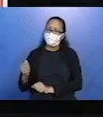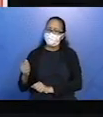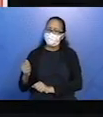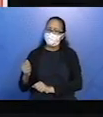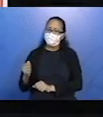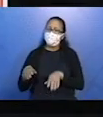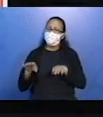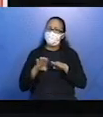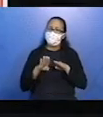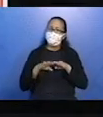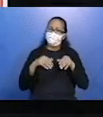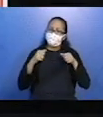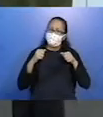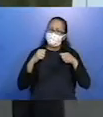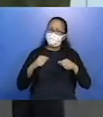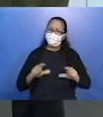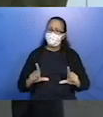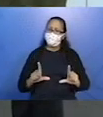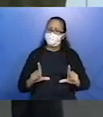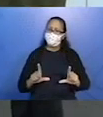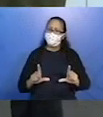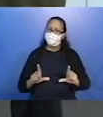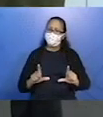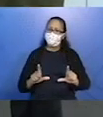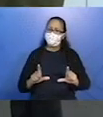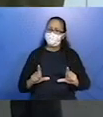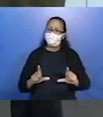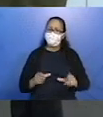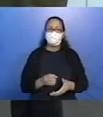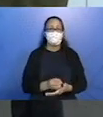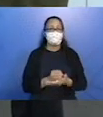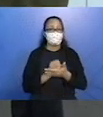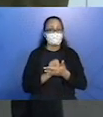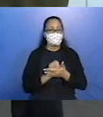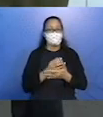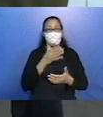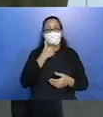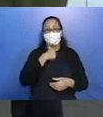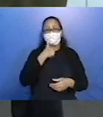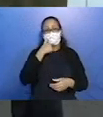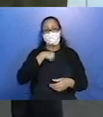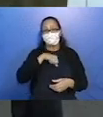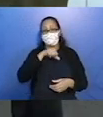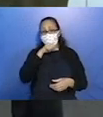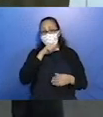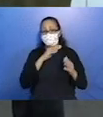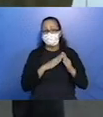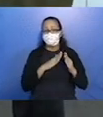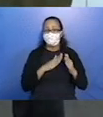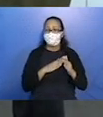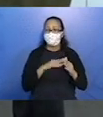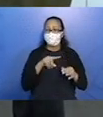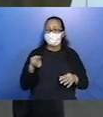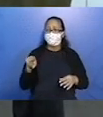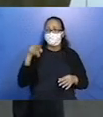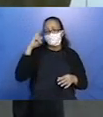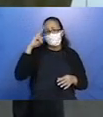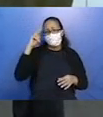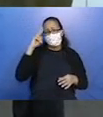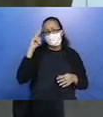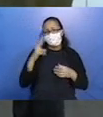Varrer também é uma ação que vocês podiam fazer para ajudar a mamãe em casa, né? Você lembra dos